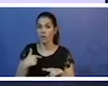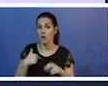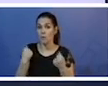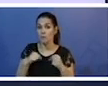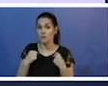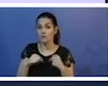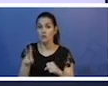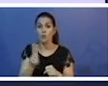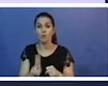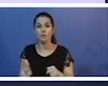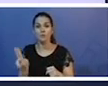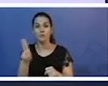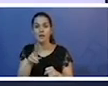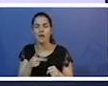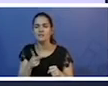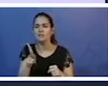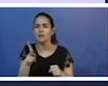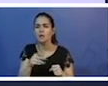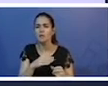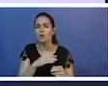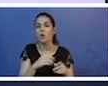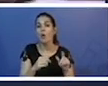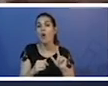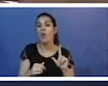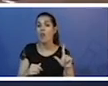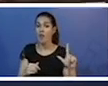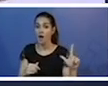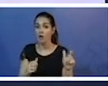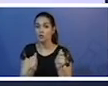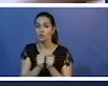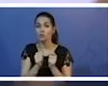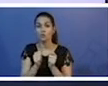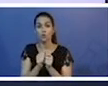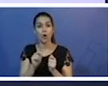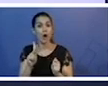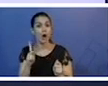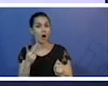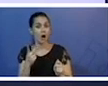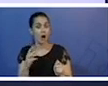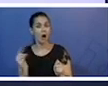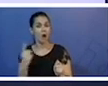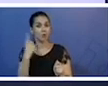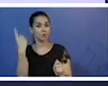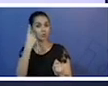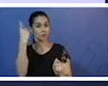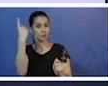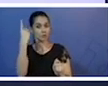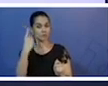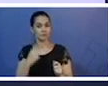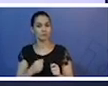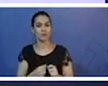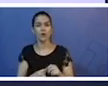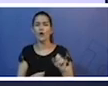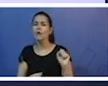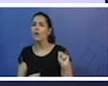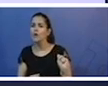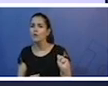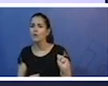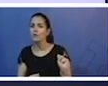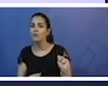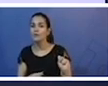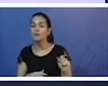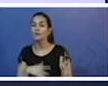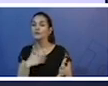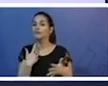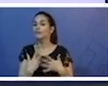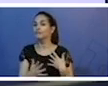usar esse lado aqui com a altura. E o 8? O 8 está aí só para